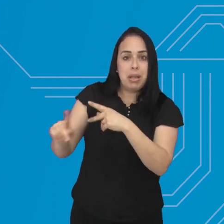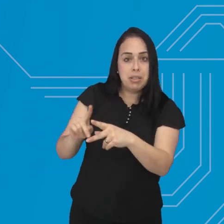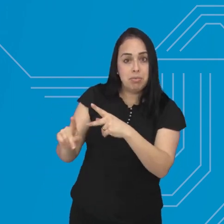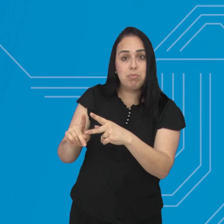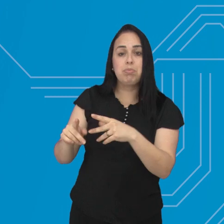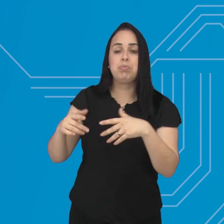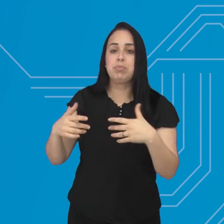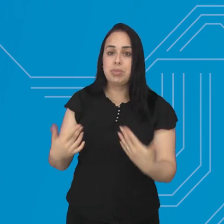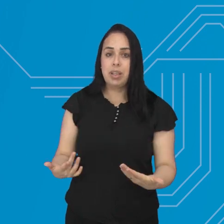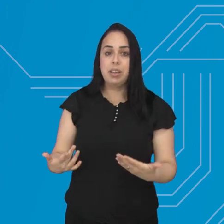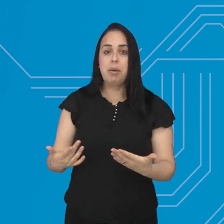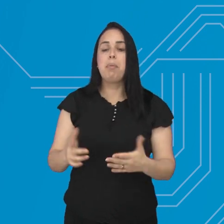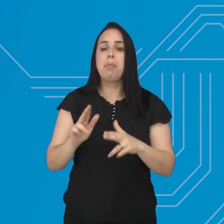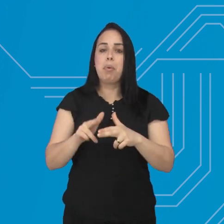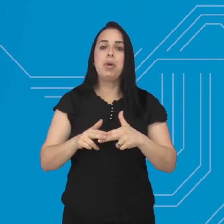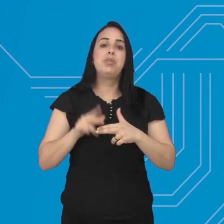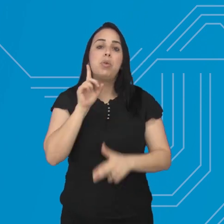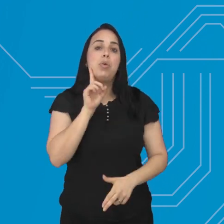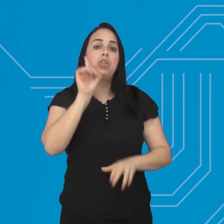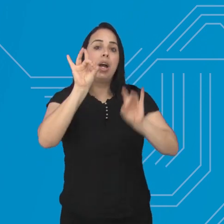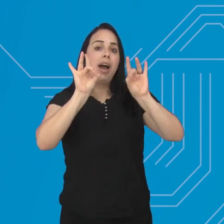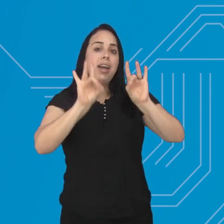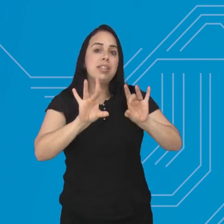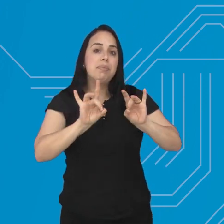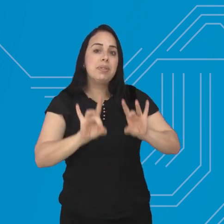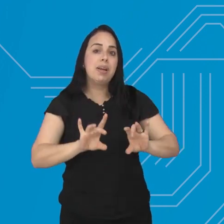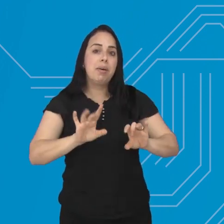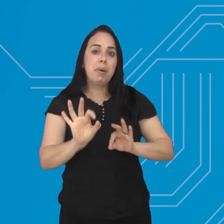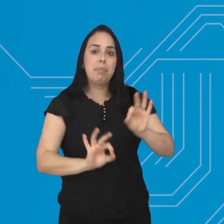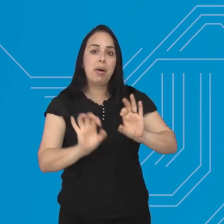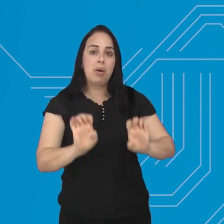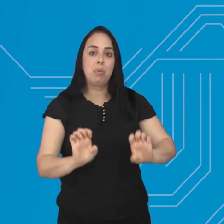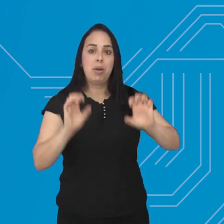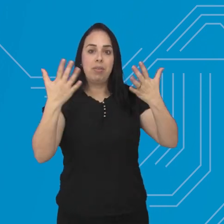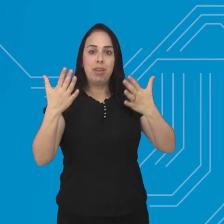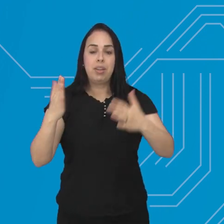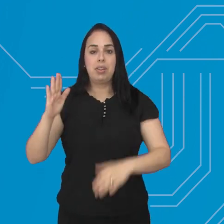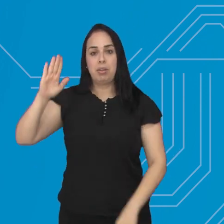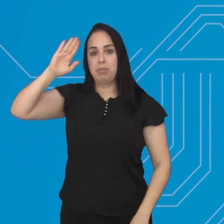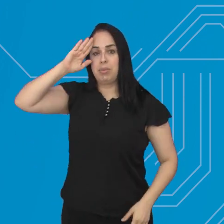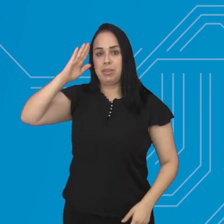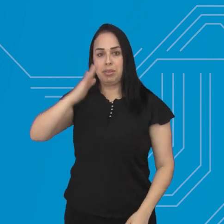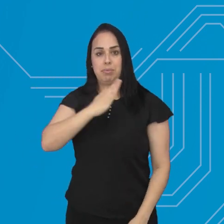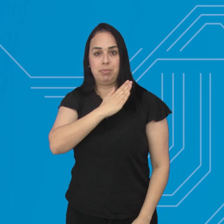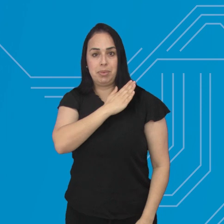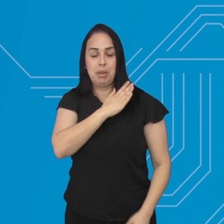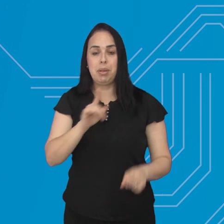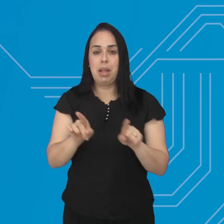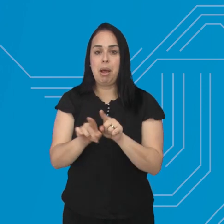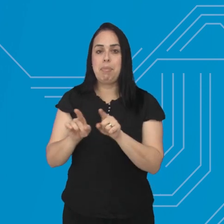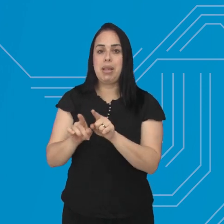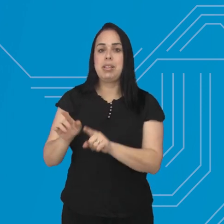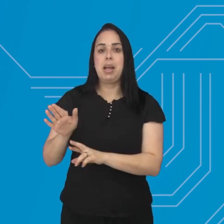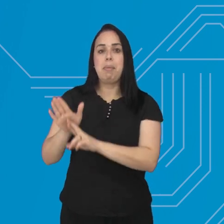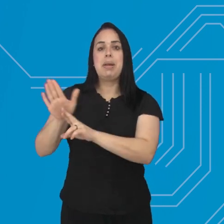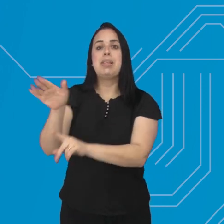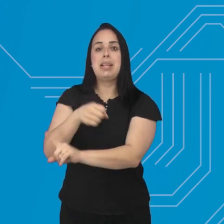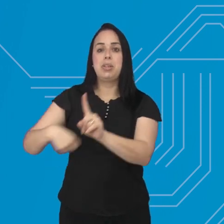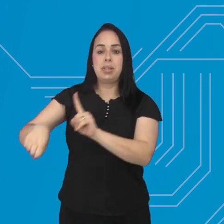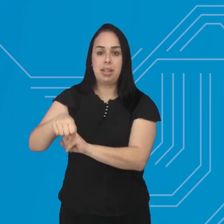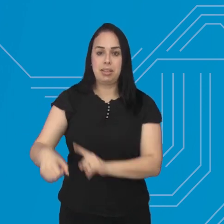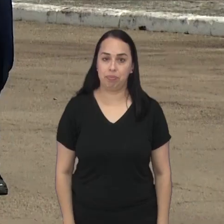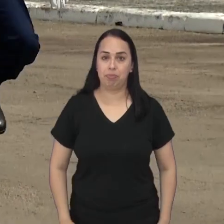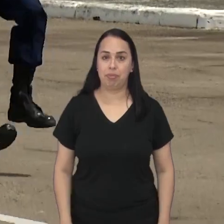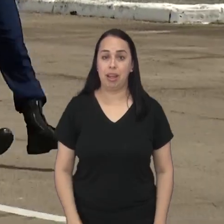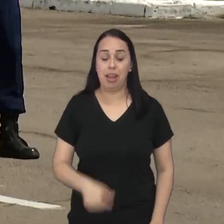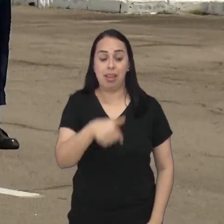Aeronáutica para o município. E a data foi celebrada com um evento que reuniu militares e representantes da sociedade